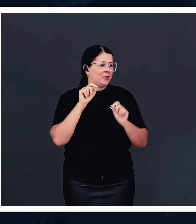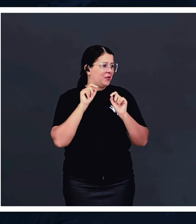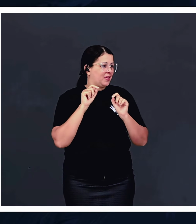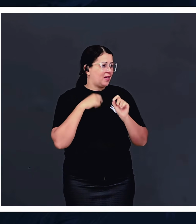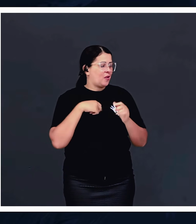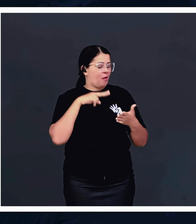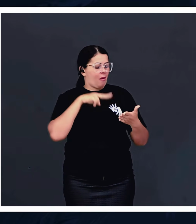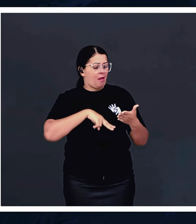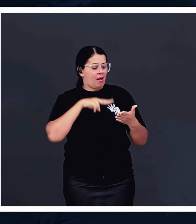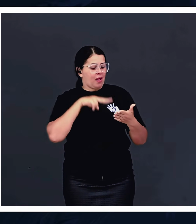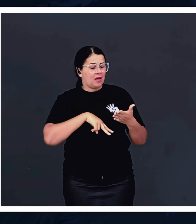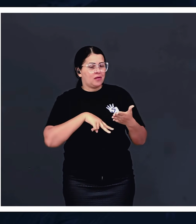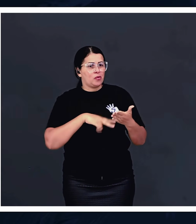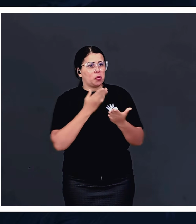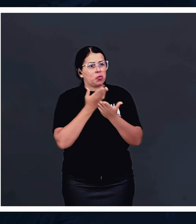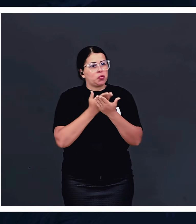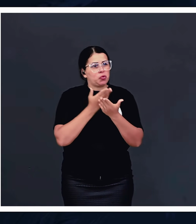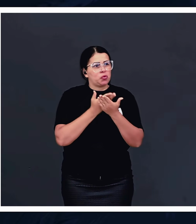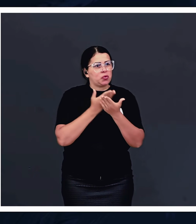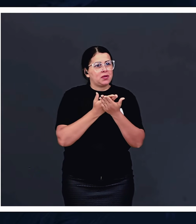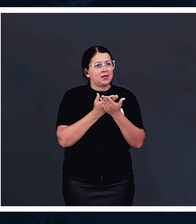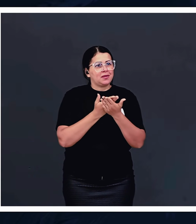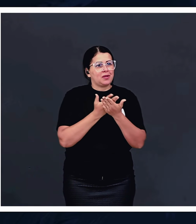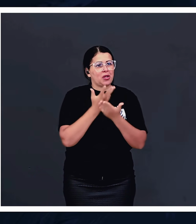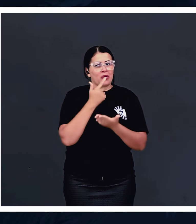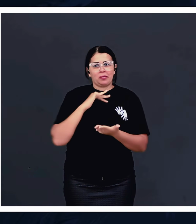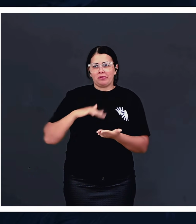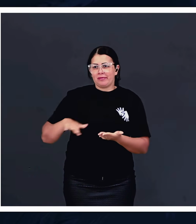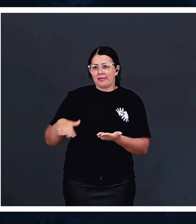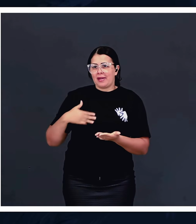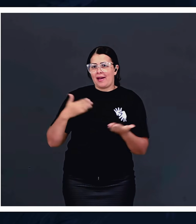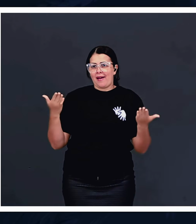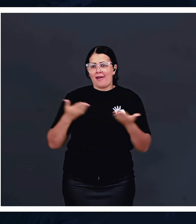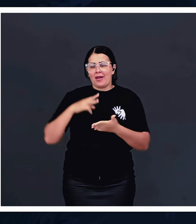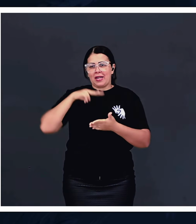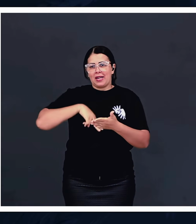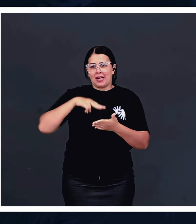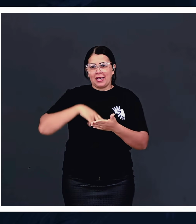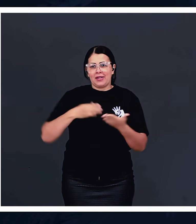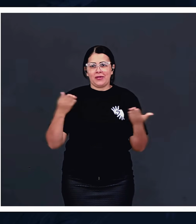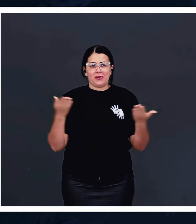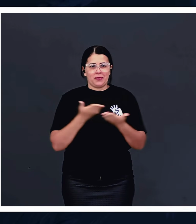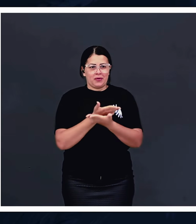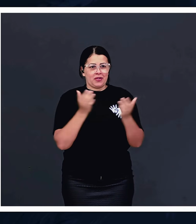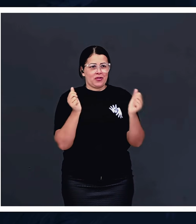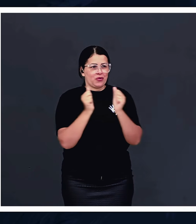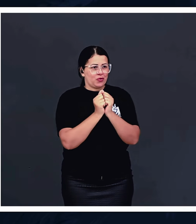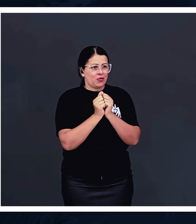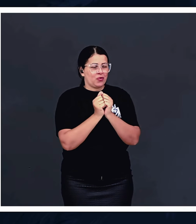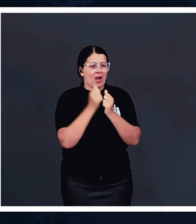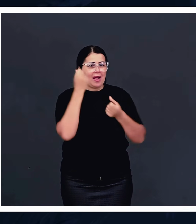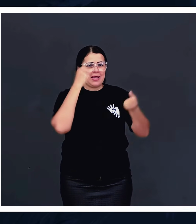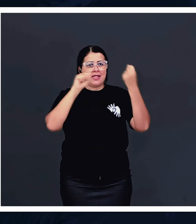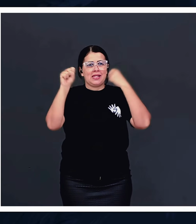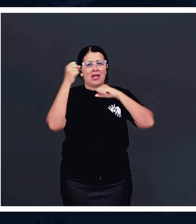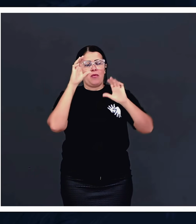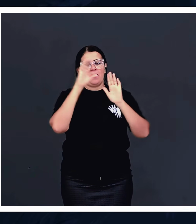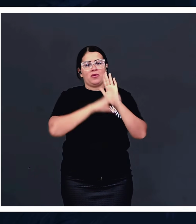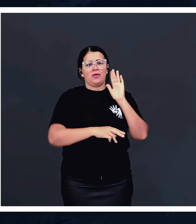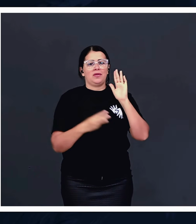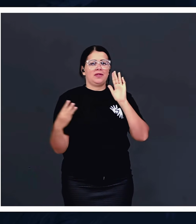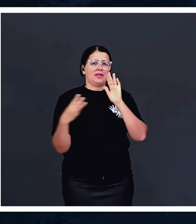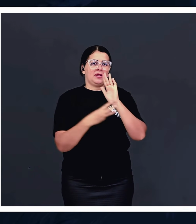que eu li e do que eu estudei quando criança. Quero ler com você agora, nesse momento, Salmo